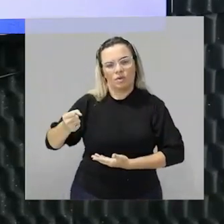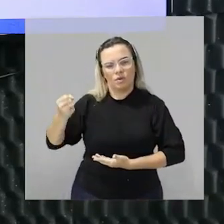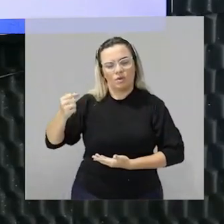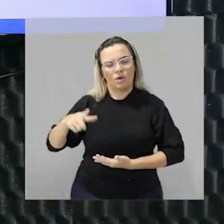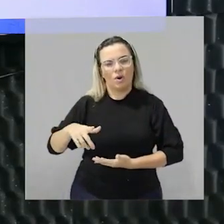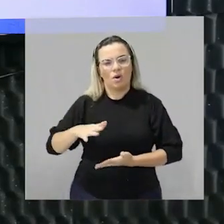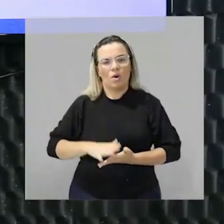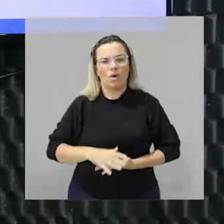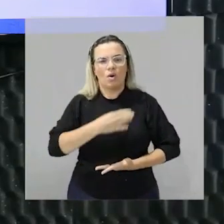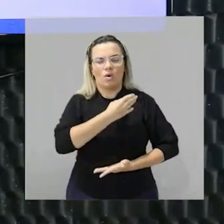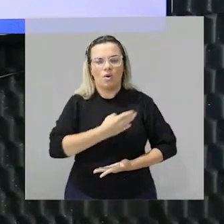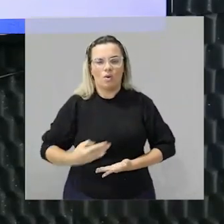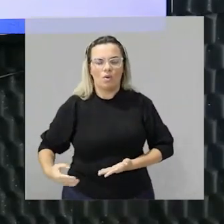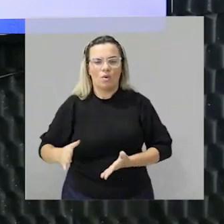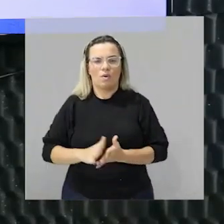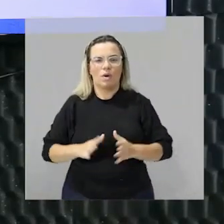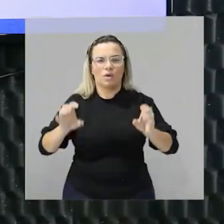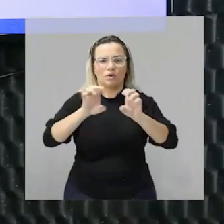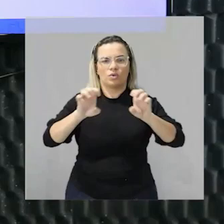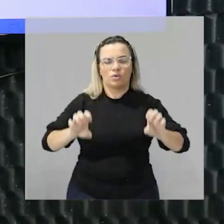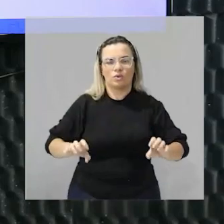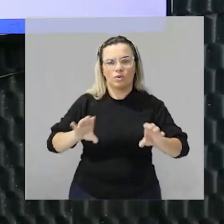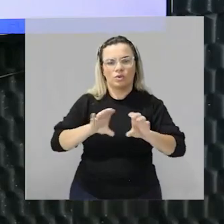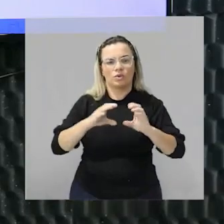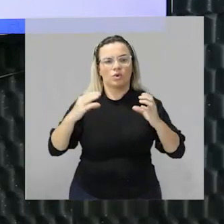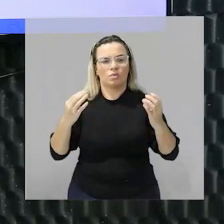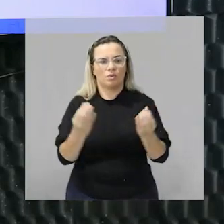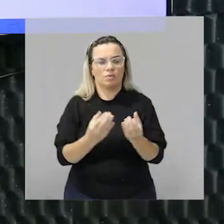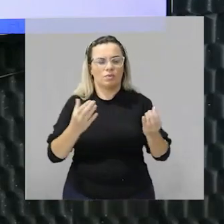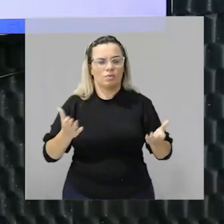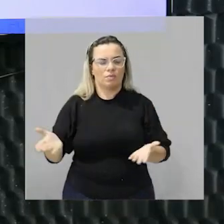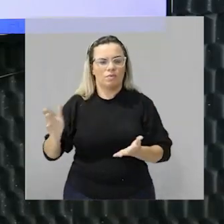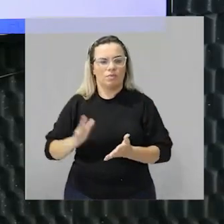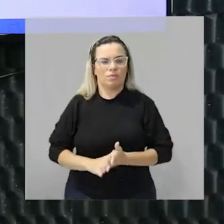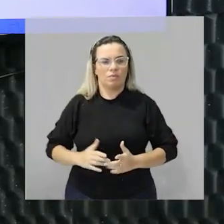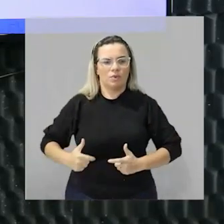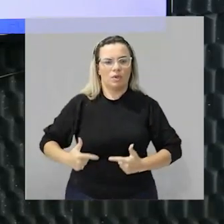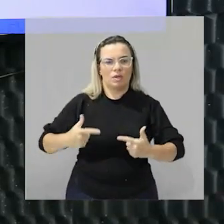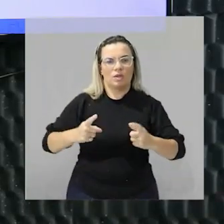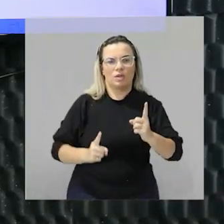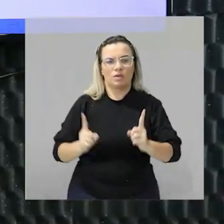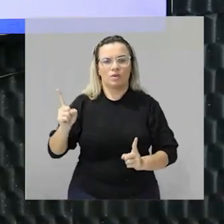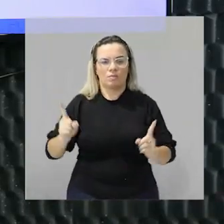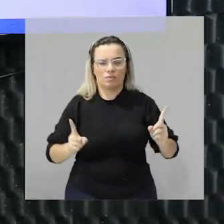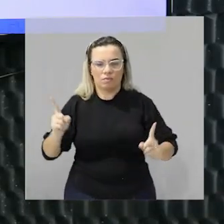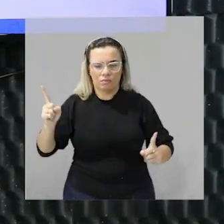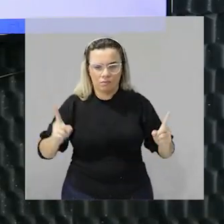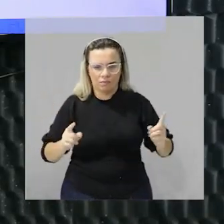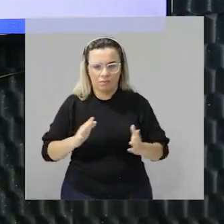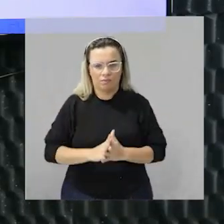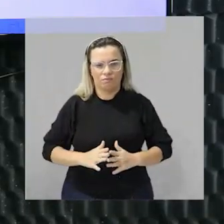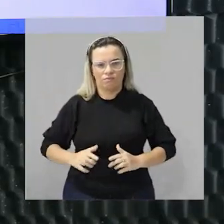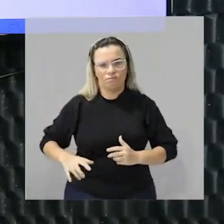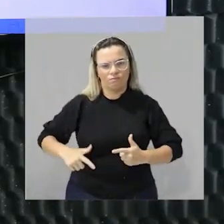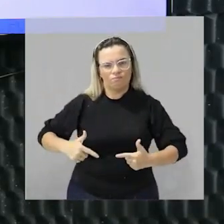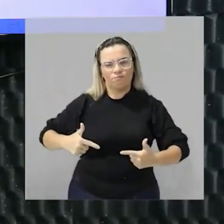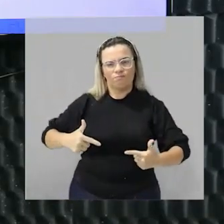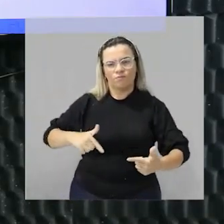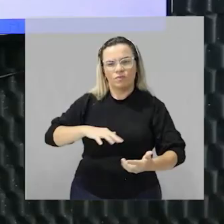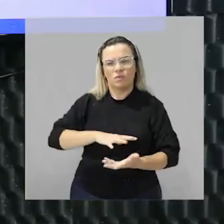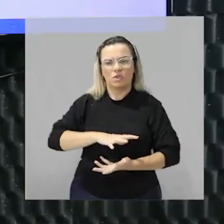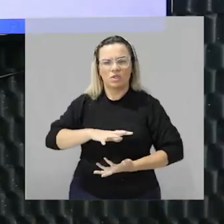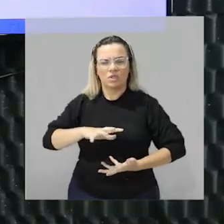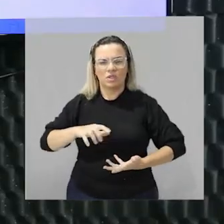estrutura comunitária. Olha só, a Guerra de Canudos foi um conflito que